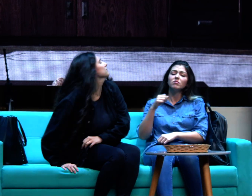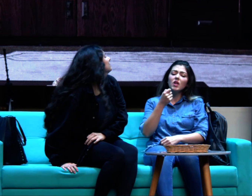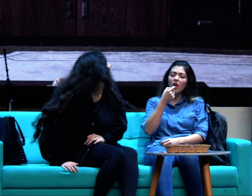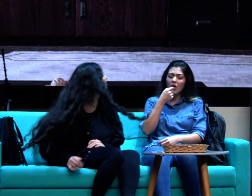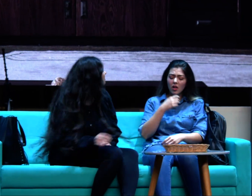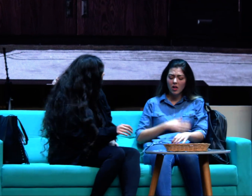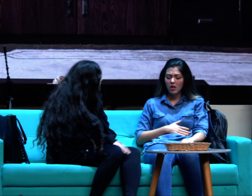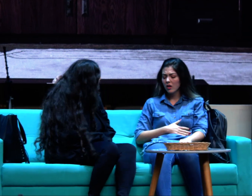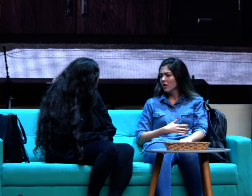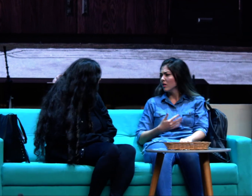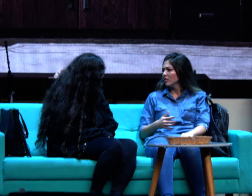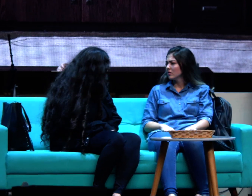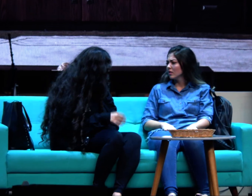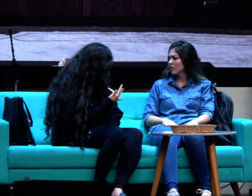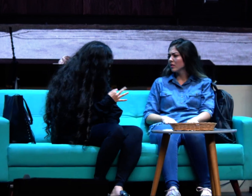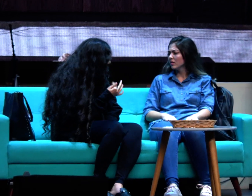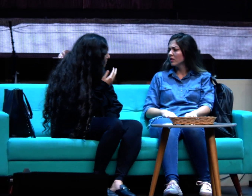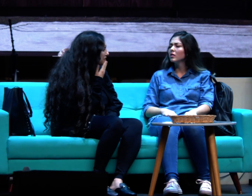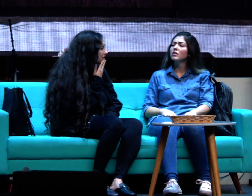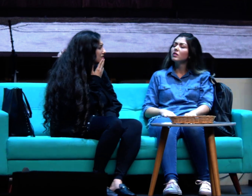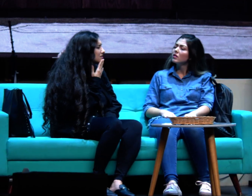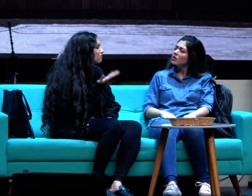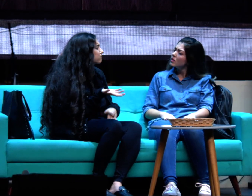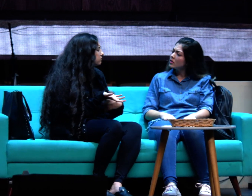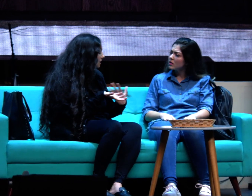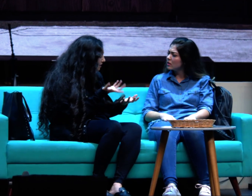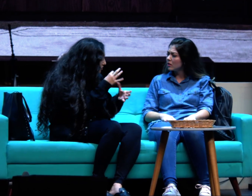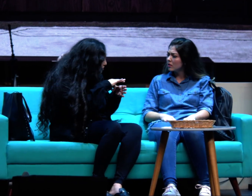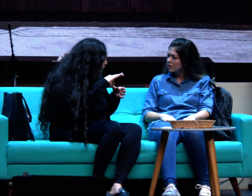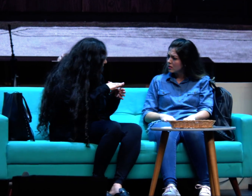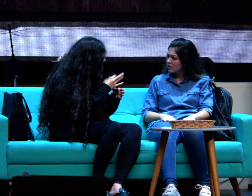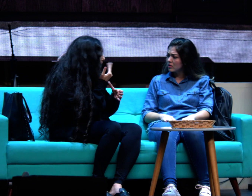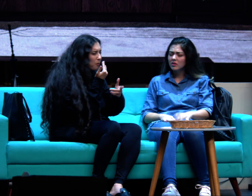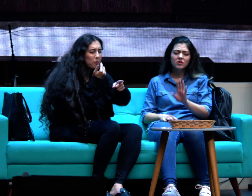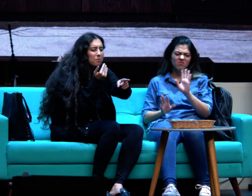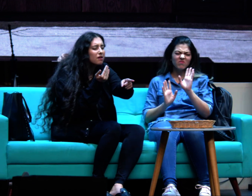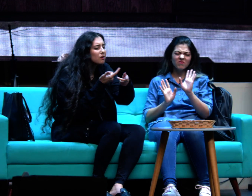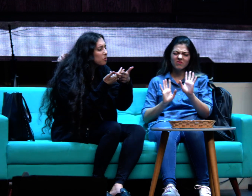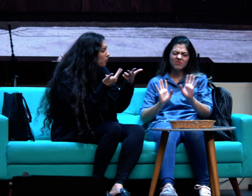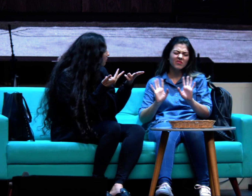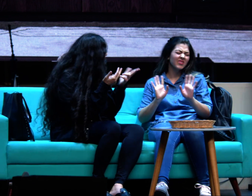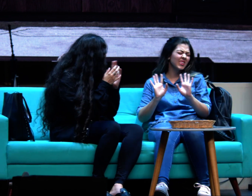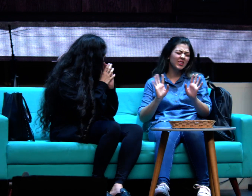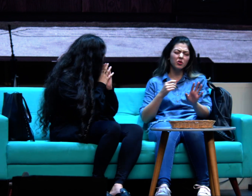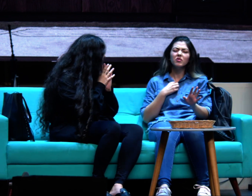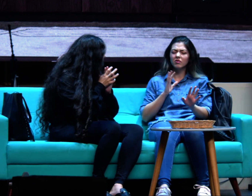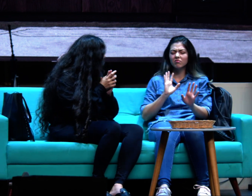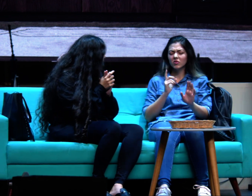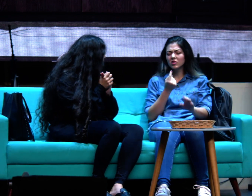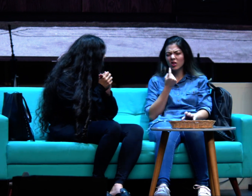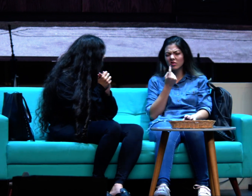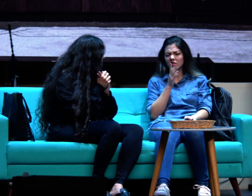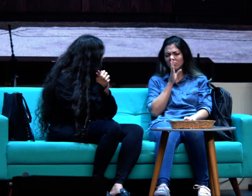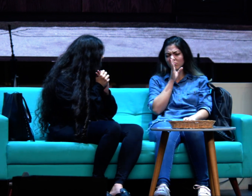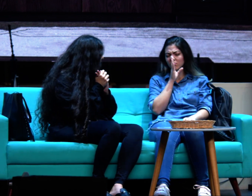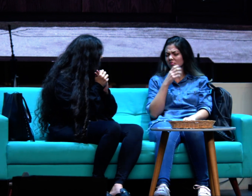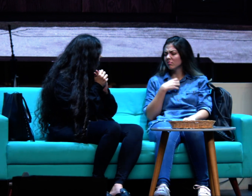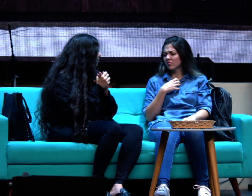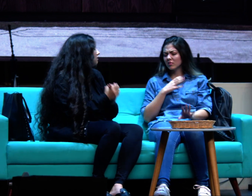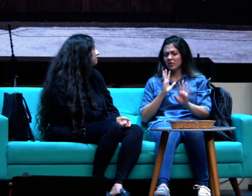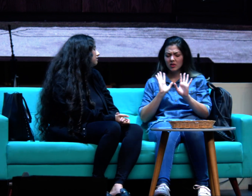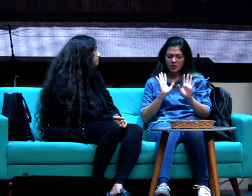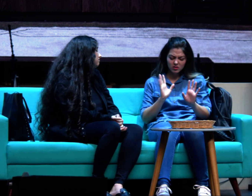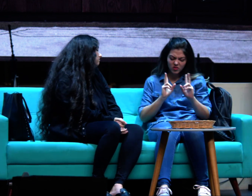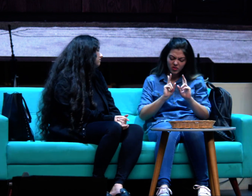Tá doendo um pouco ainda, sabe? Tomei um remédio ali. Tá doendo ainda. Você quer um chá? Quer comer alguma não, coisa? Não, não, não.